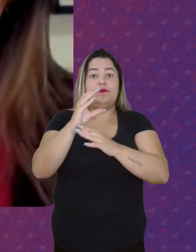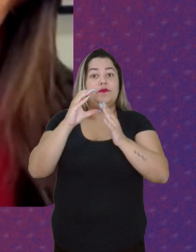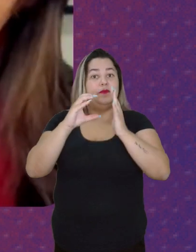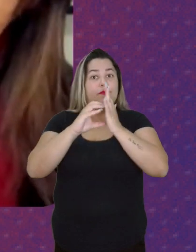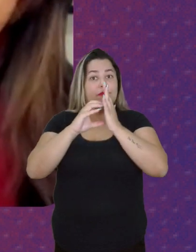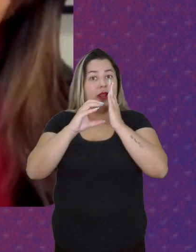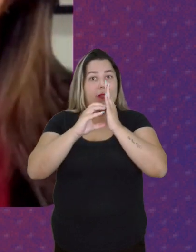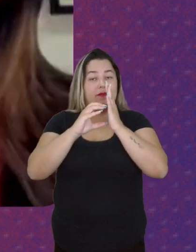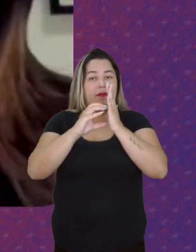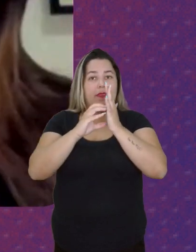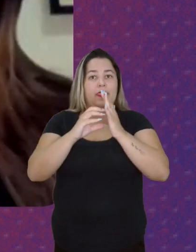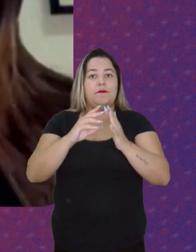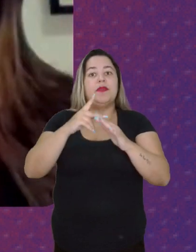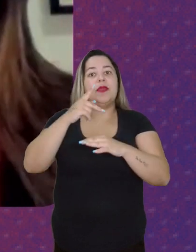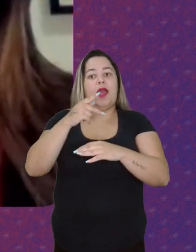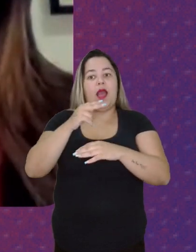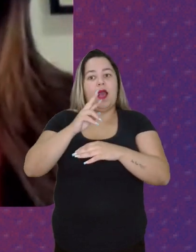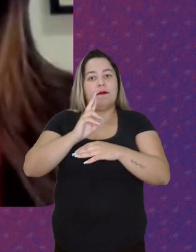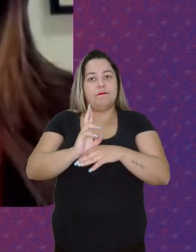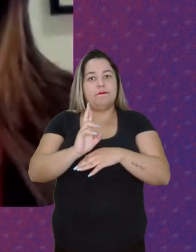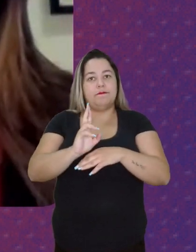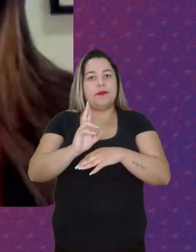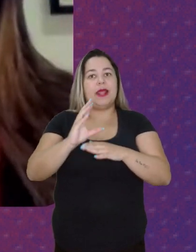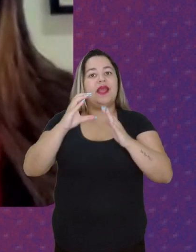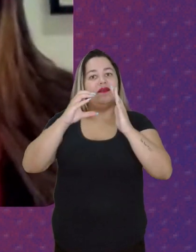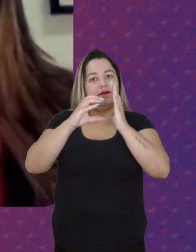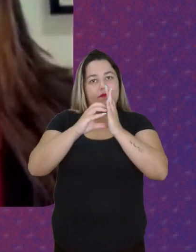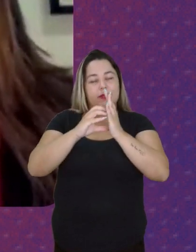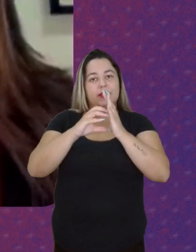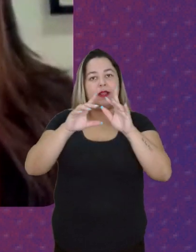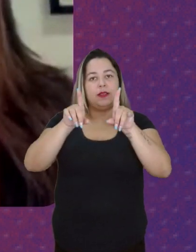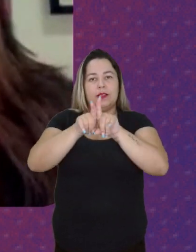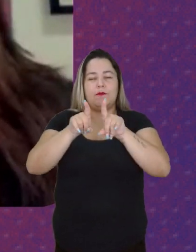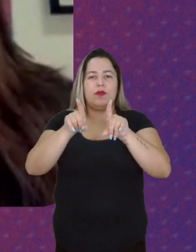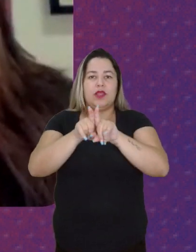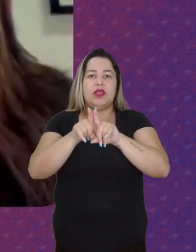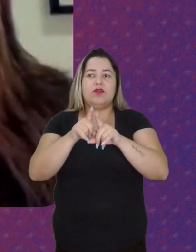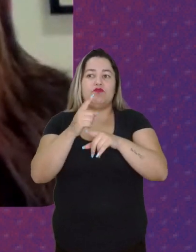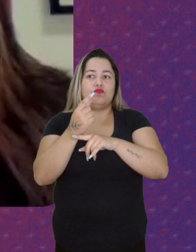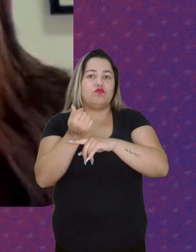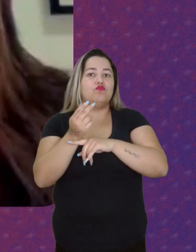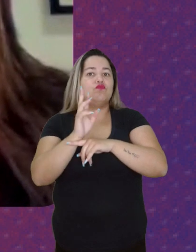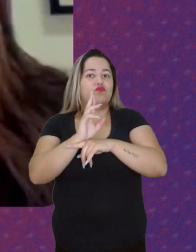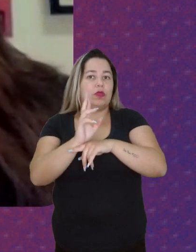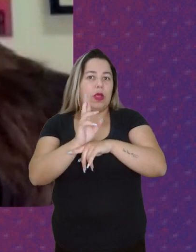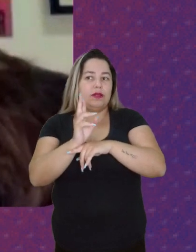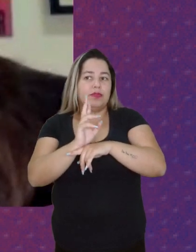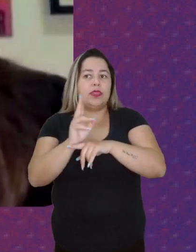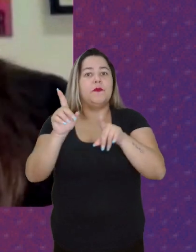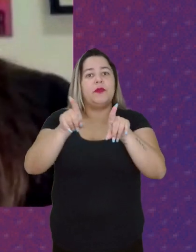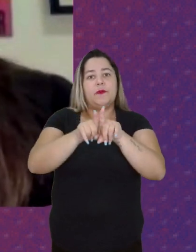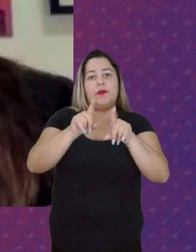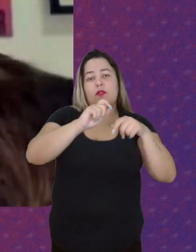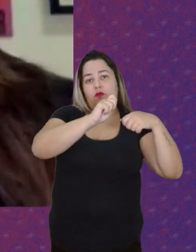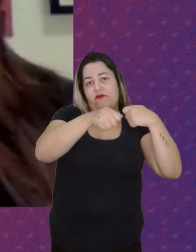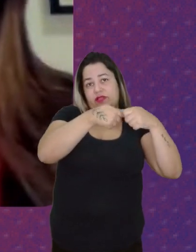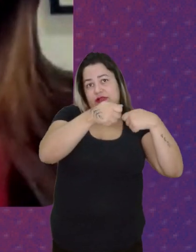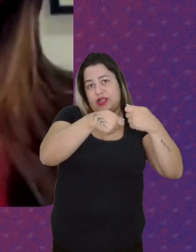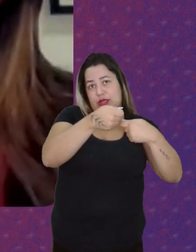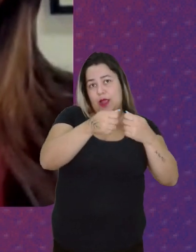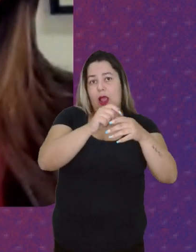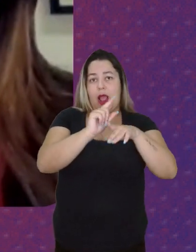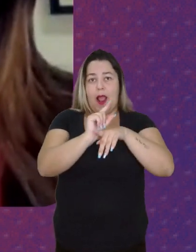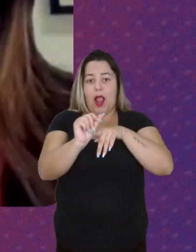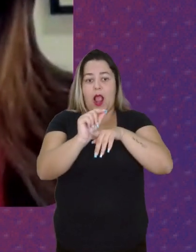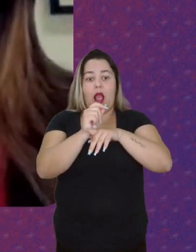desde a pré-campanha também. Então, a única forma de arrecadação prévia de recursos para sua campanha é pelo financiamento coletivo. A partir do